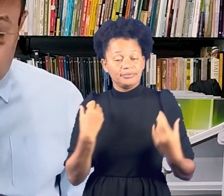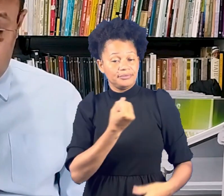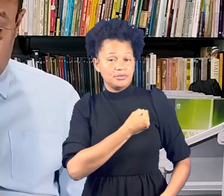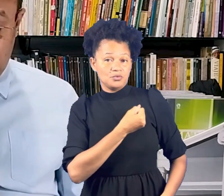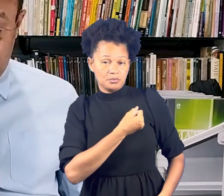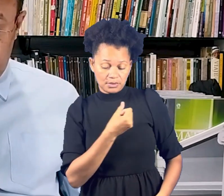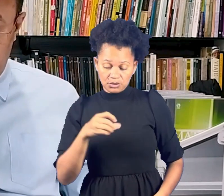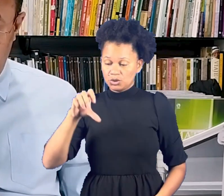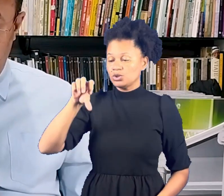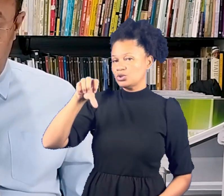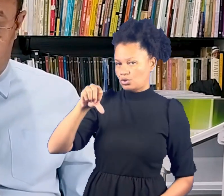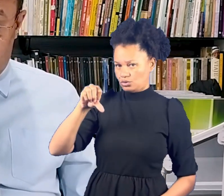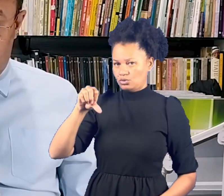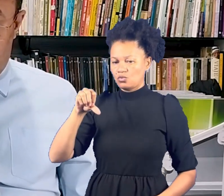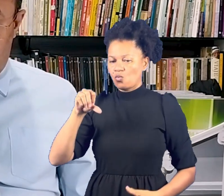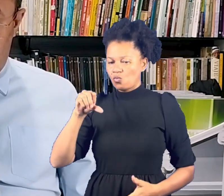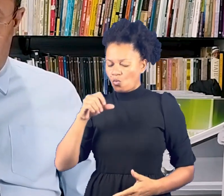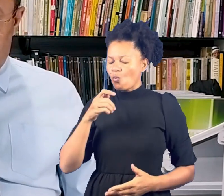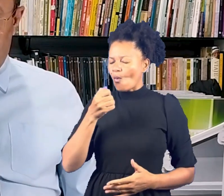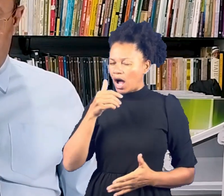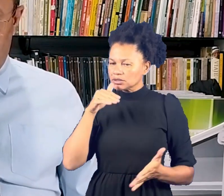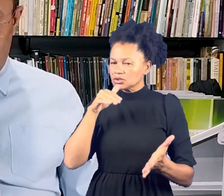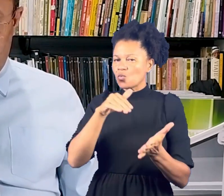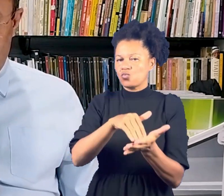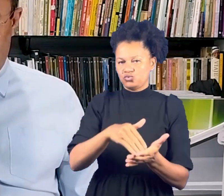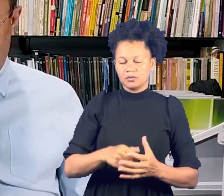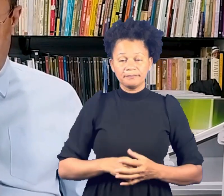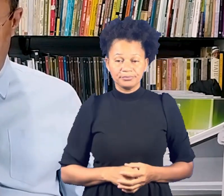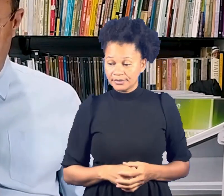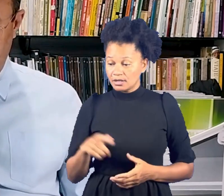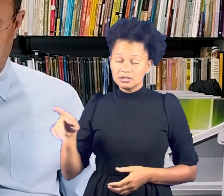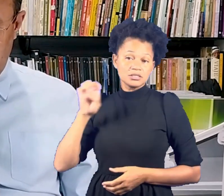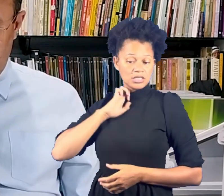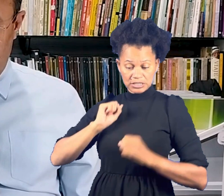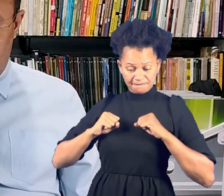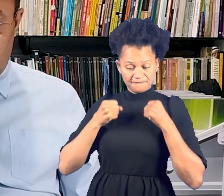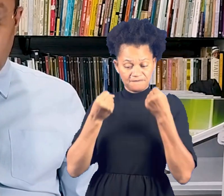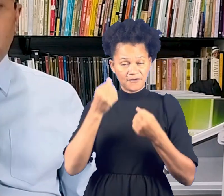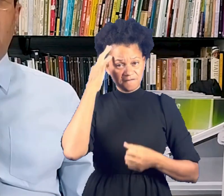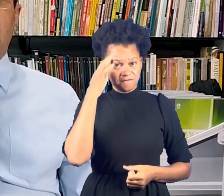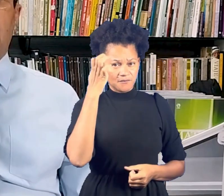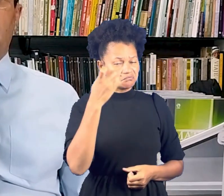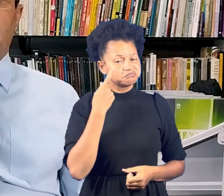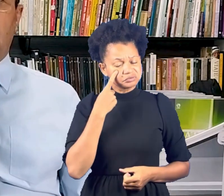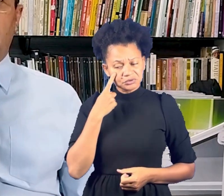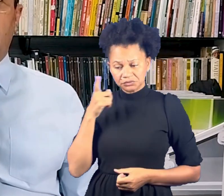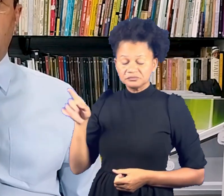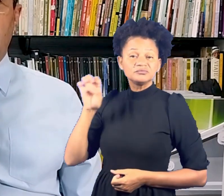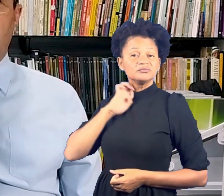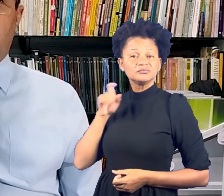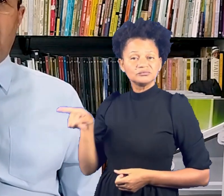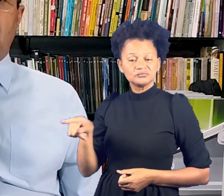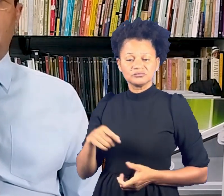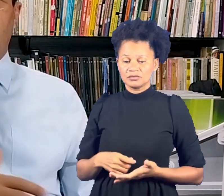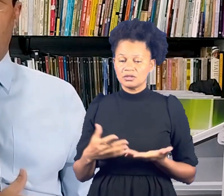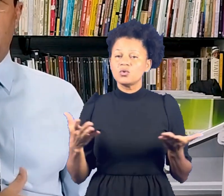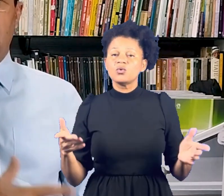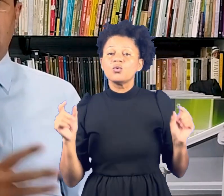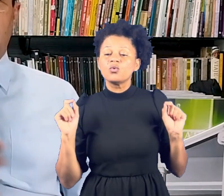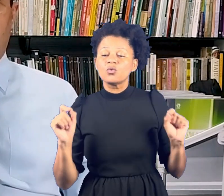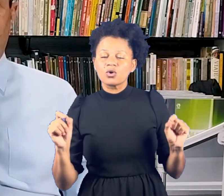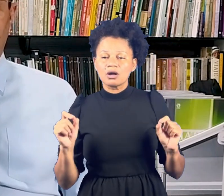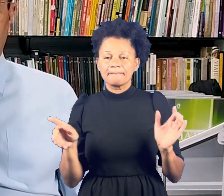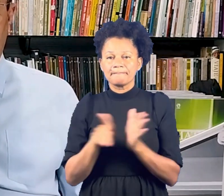e penúltimo lugar, Estevão, um defensor da fé. Nós vamos ver que Estevão faz o que